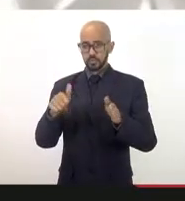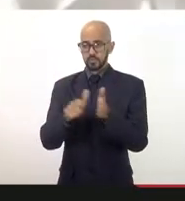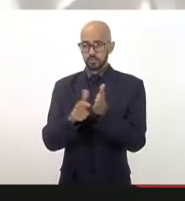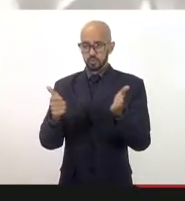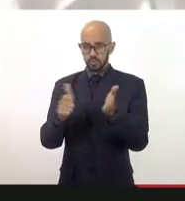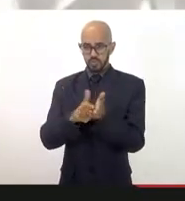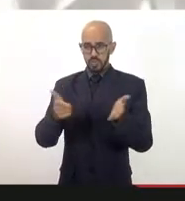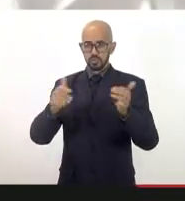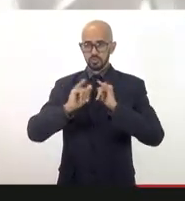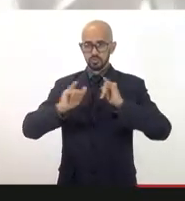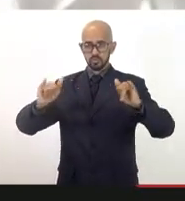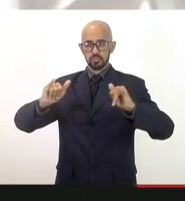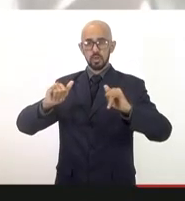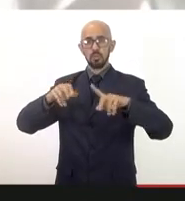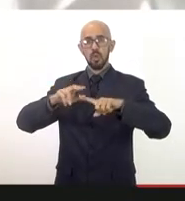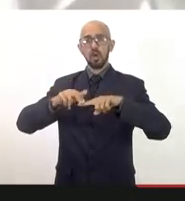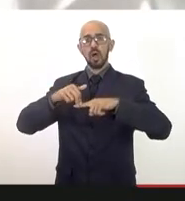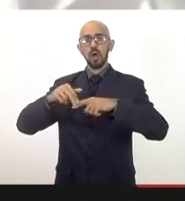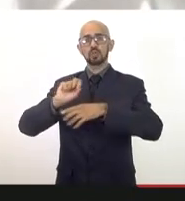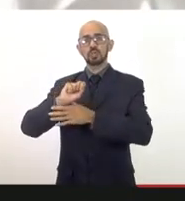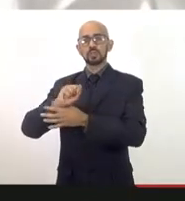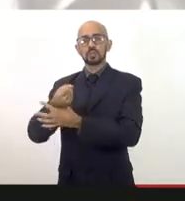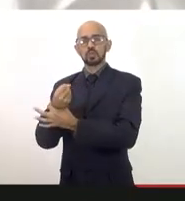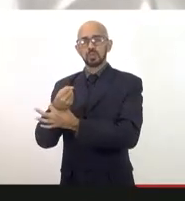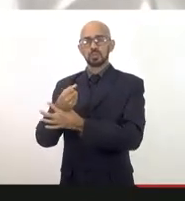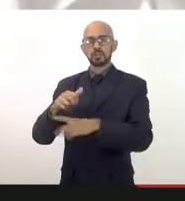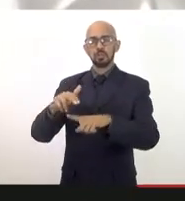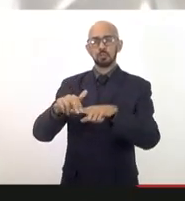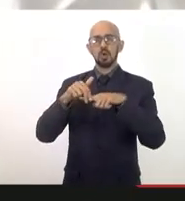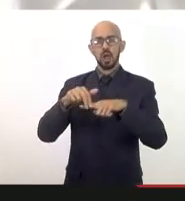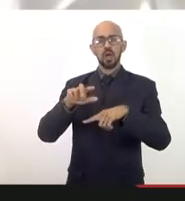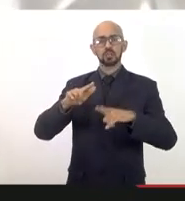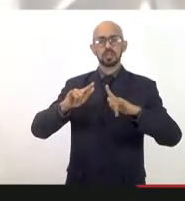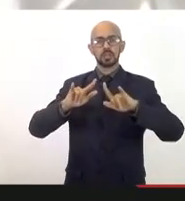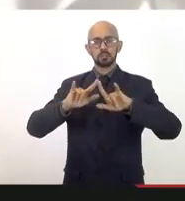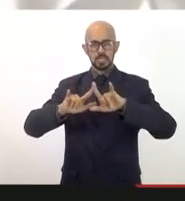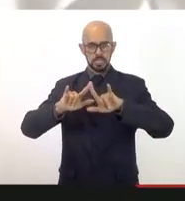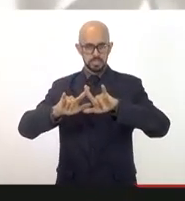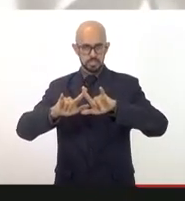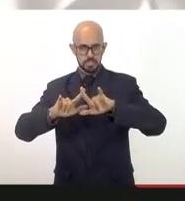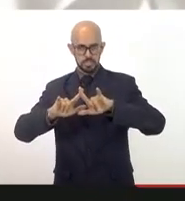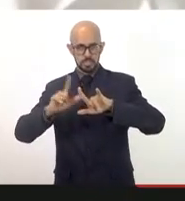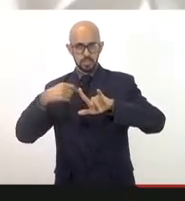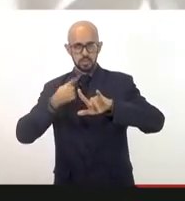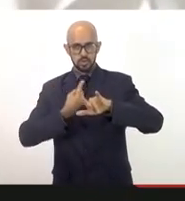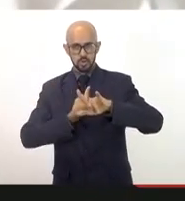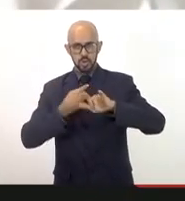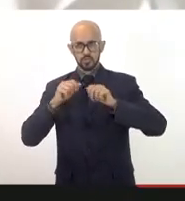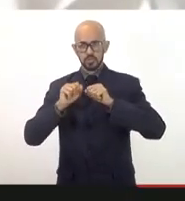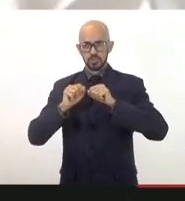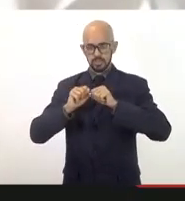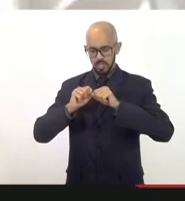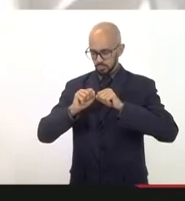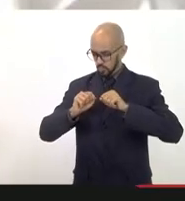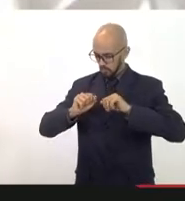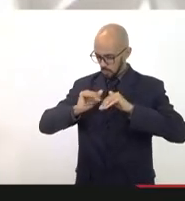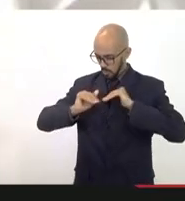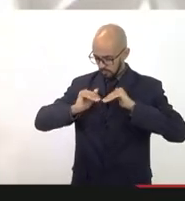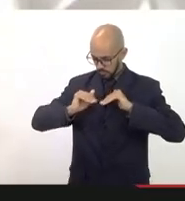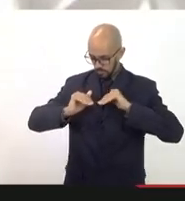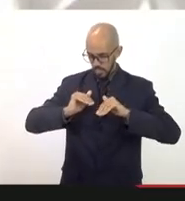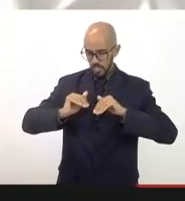da segurança, uma vez que aquela área era tomada pela milícia. E nós, então, fizemos uma grande mobilização